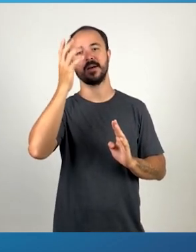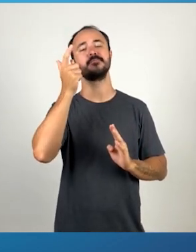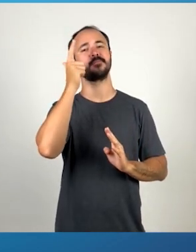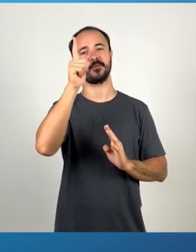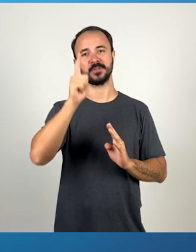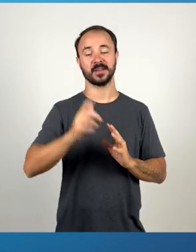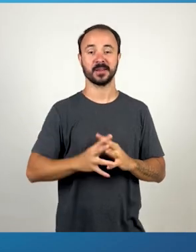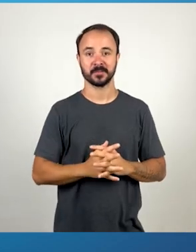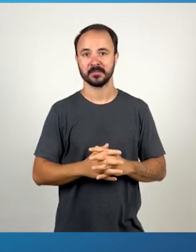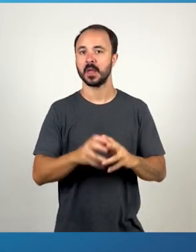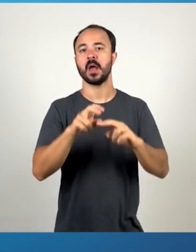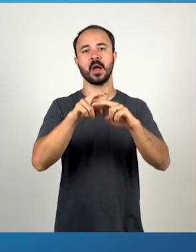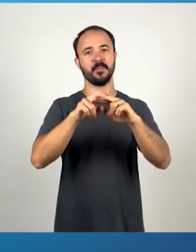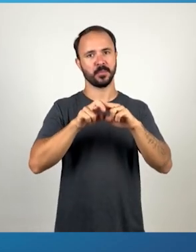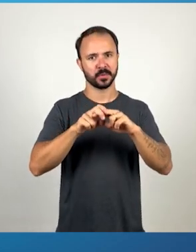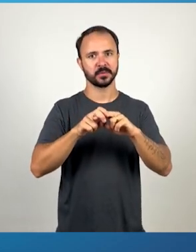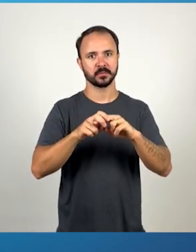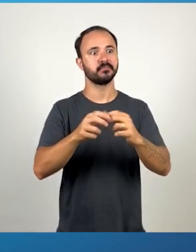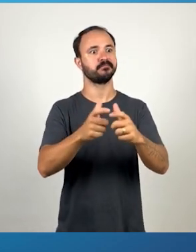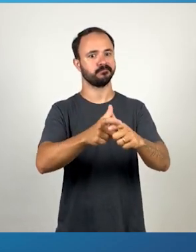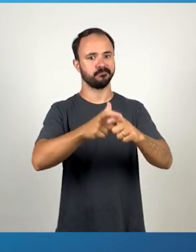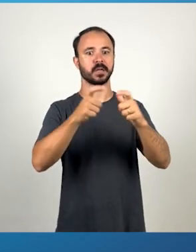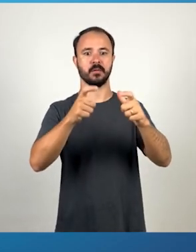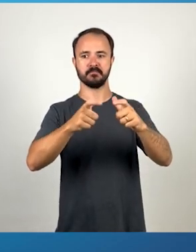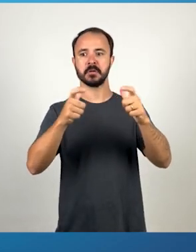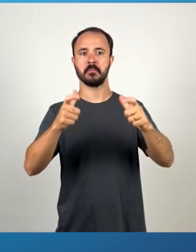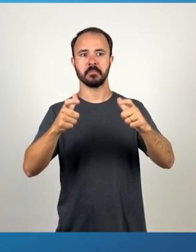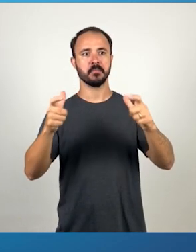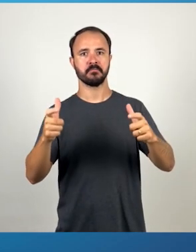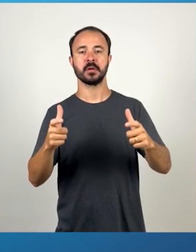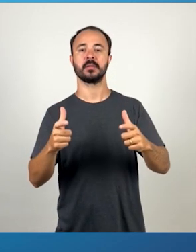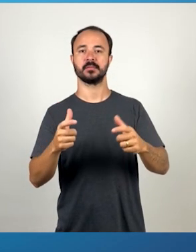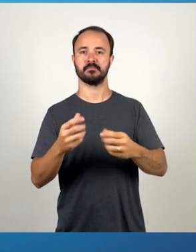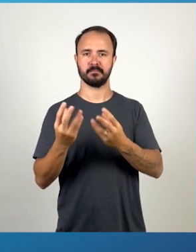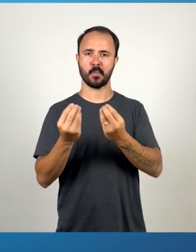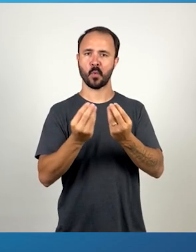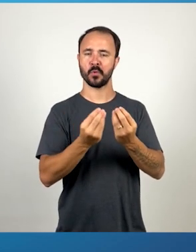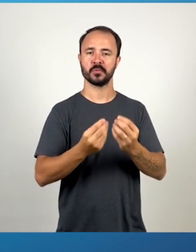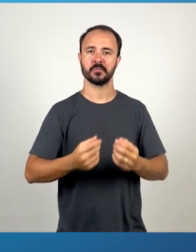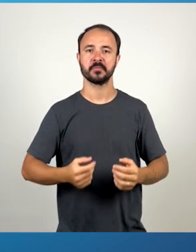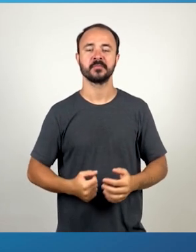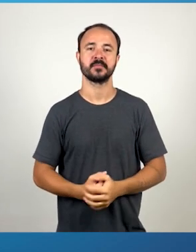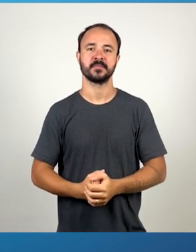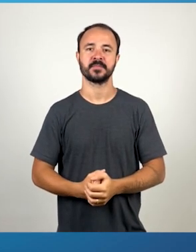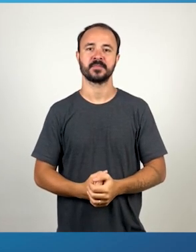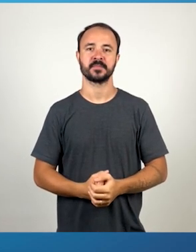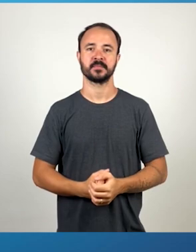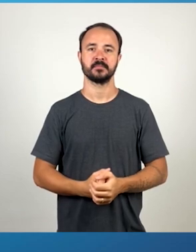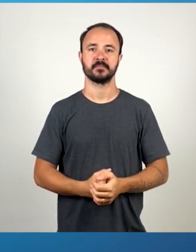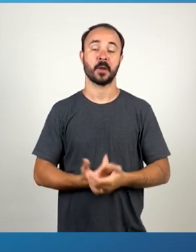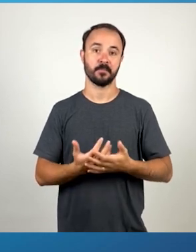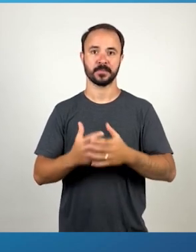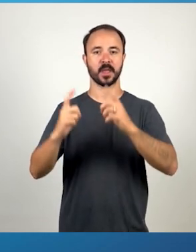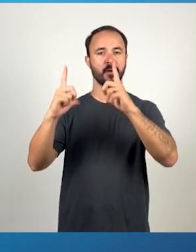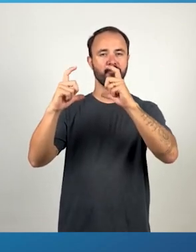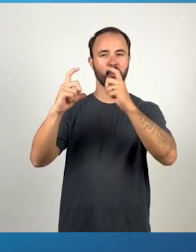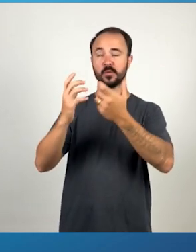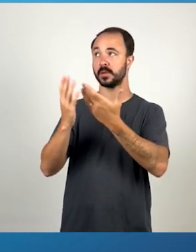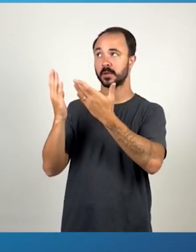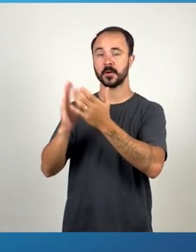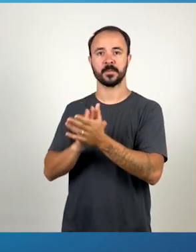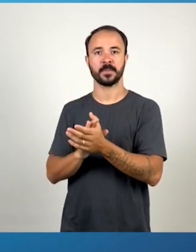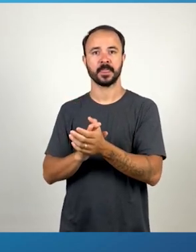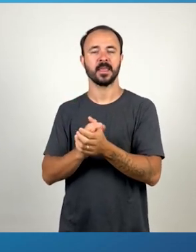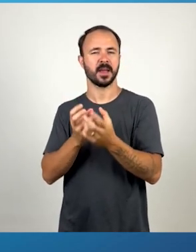que facilita aí, a geração desse tipo de energia. Na imagem você observa aí um parque,